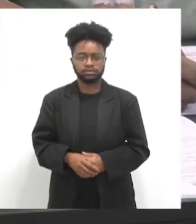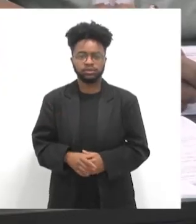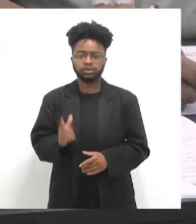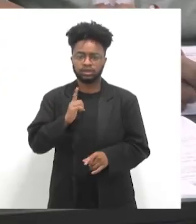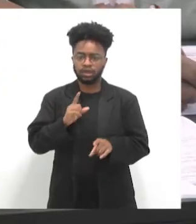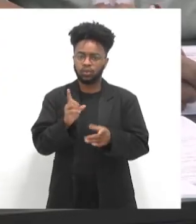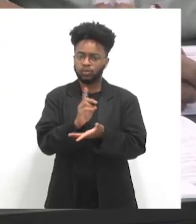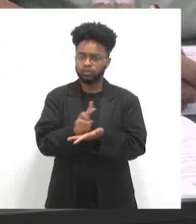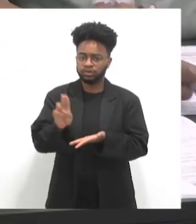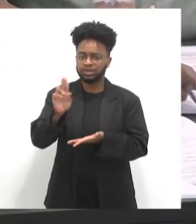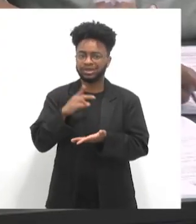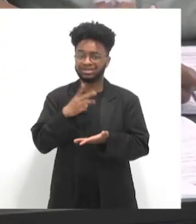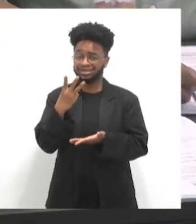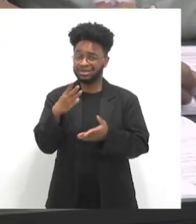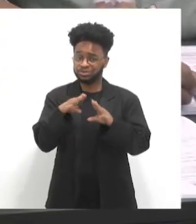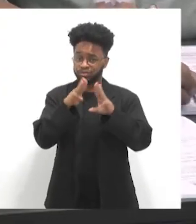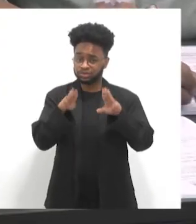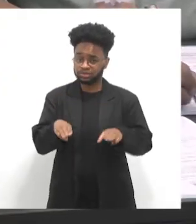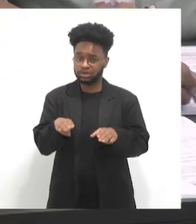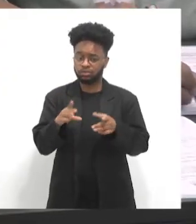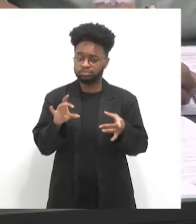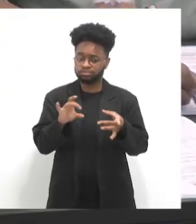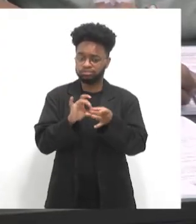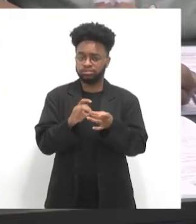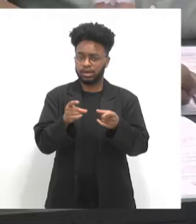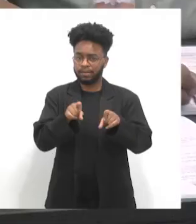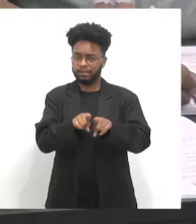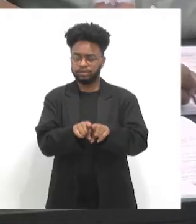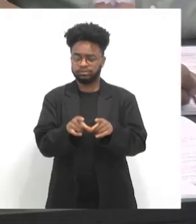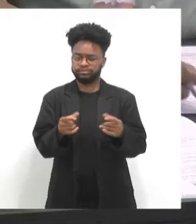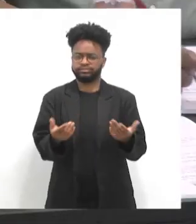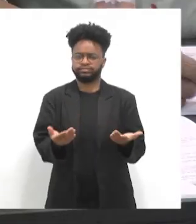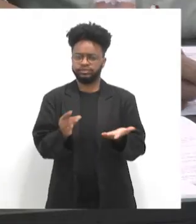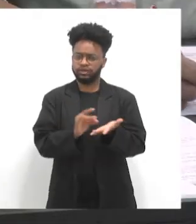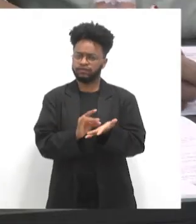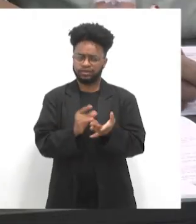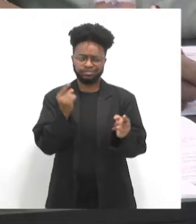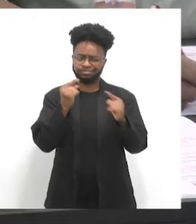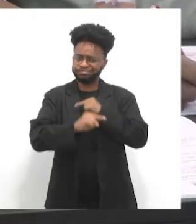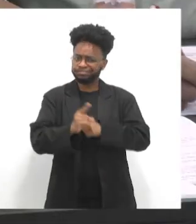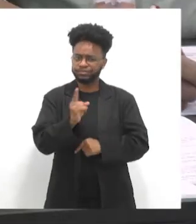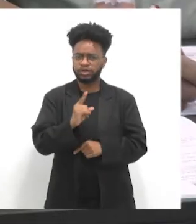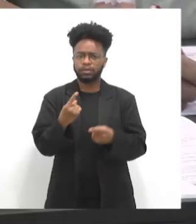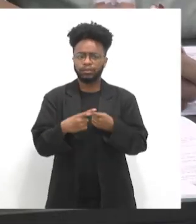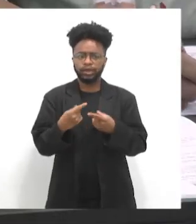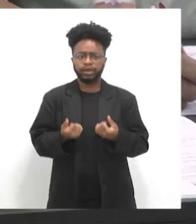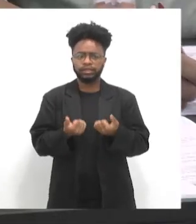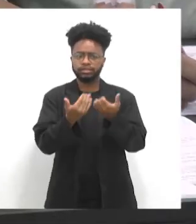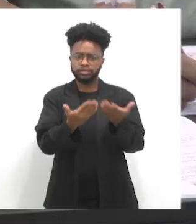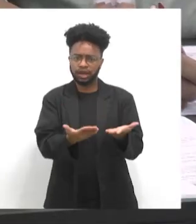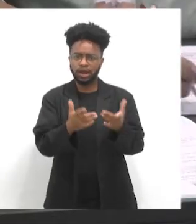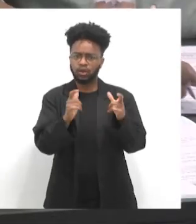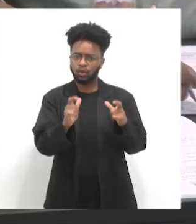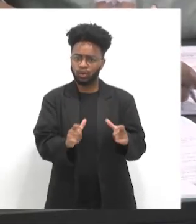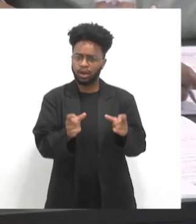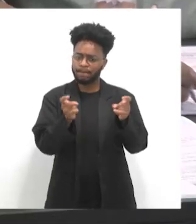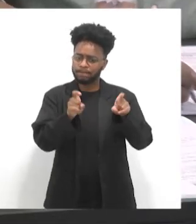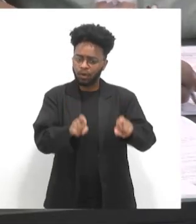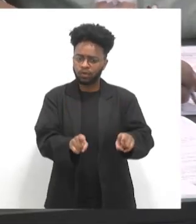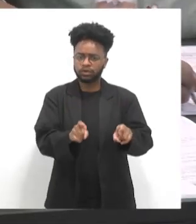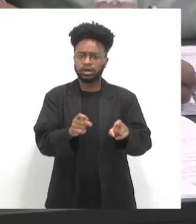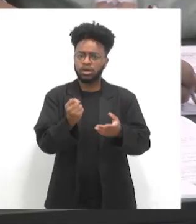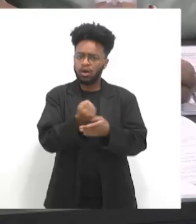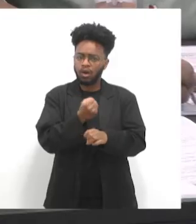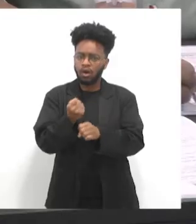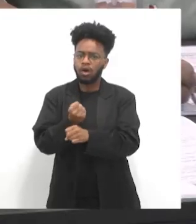universidade, tem 3 museus fazendo convênio lá. Bom, realmente é um contrassenso. Você dá a posse, o cara faz reforma, faz